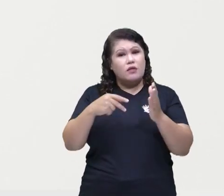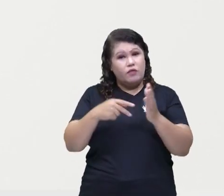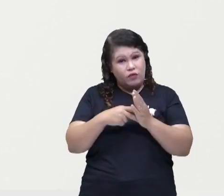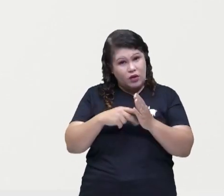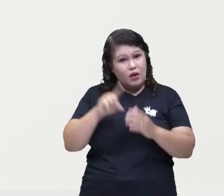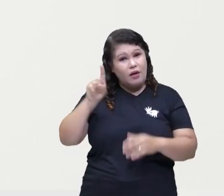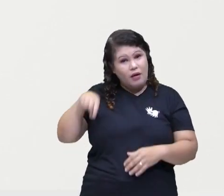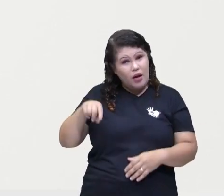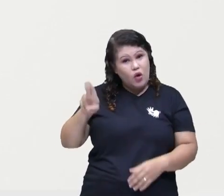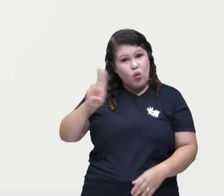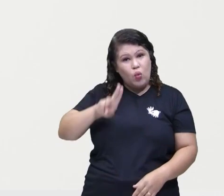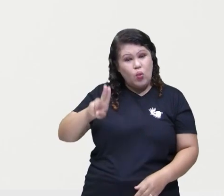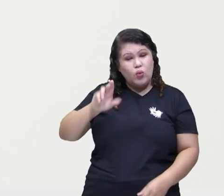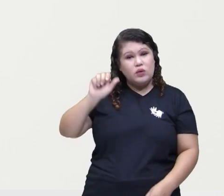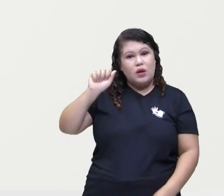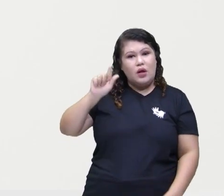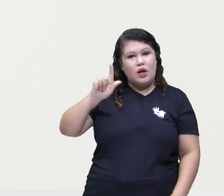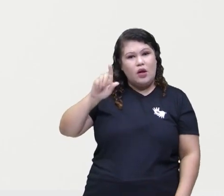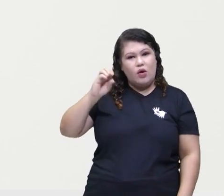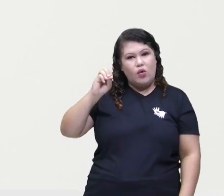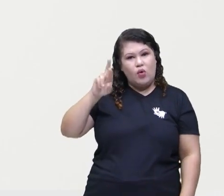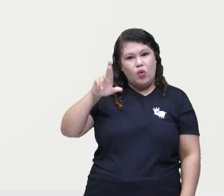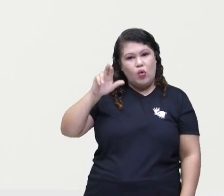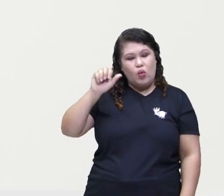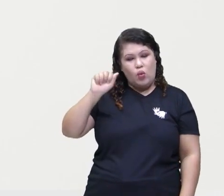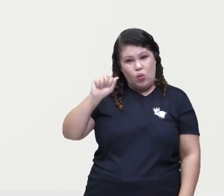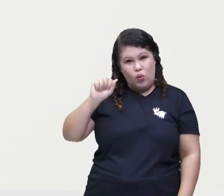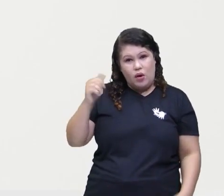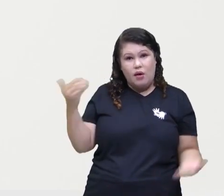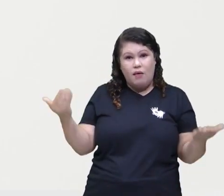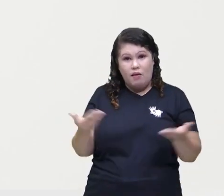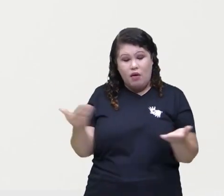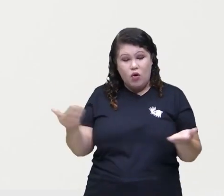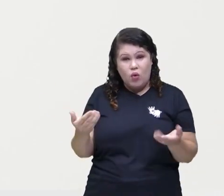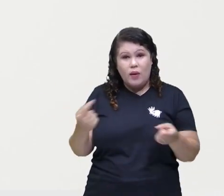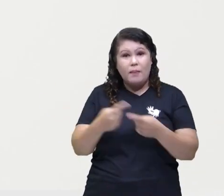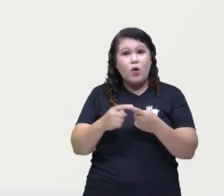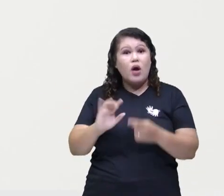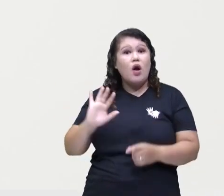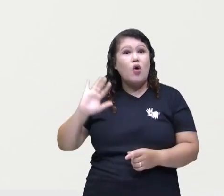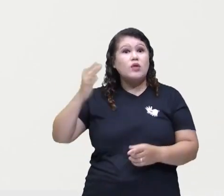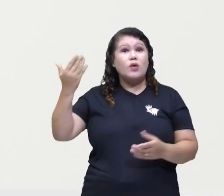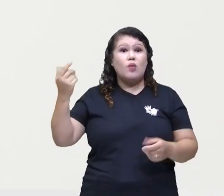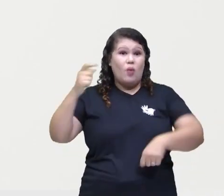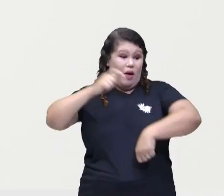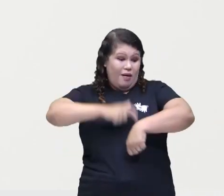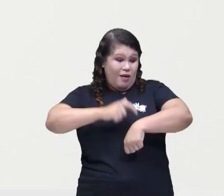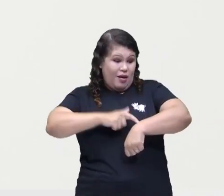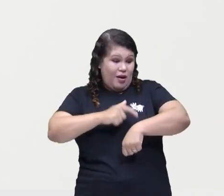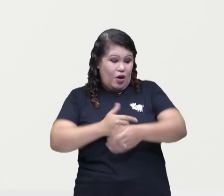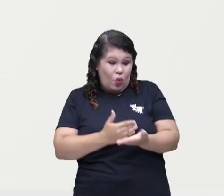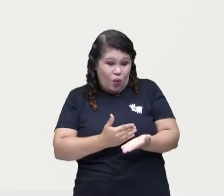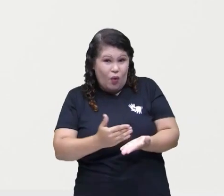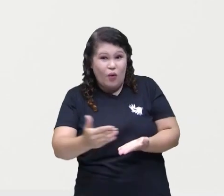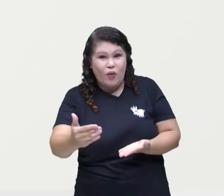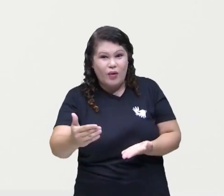ó, agora. É algo que está acontecendo neste momento,